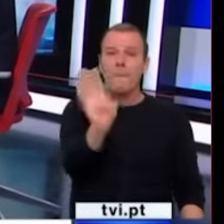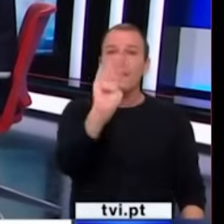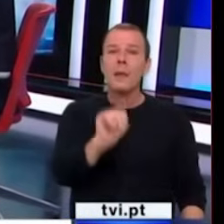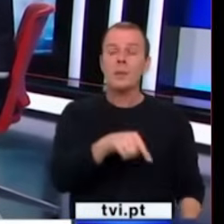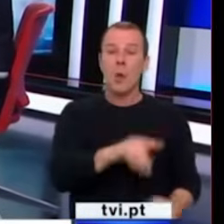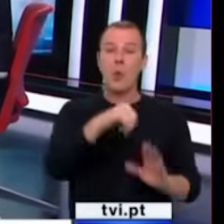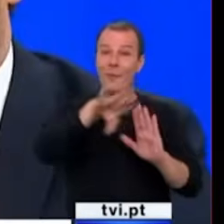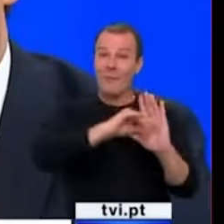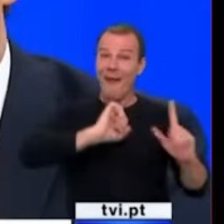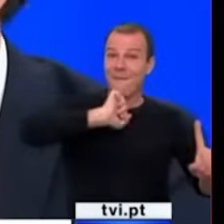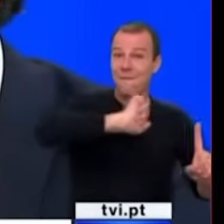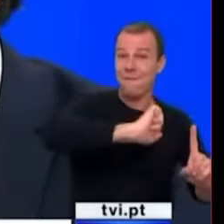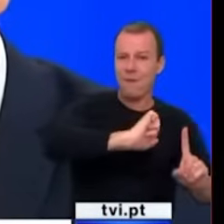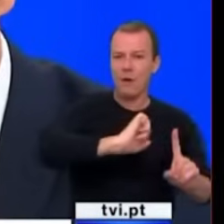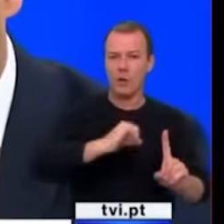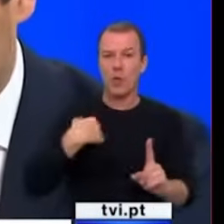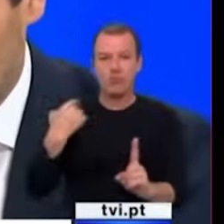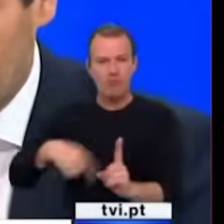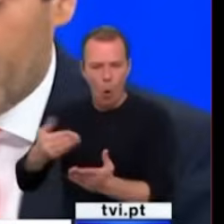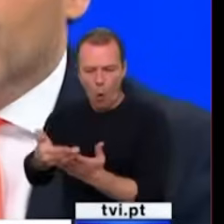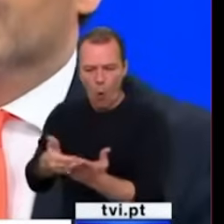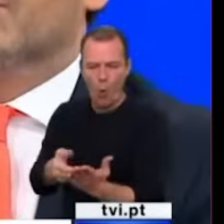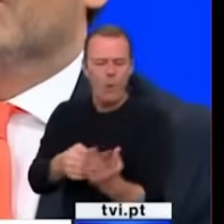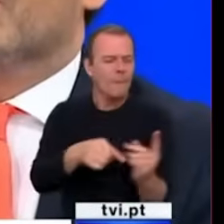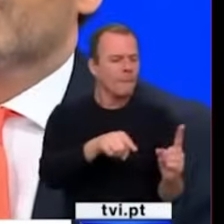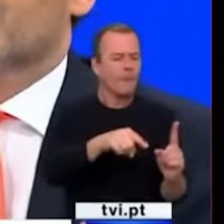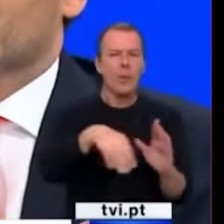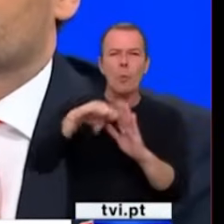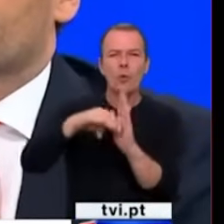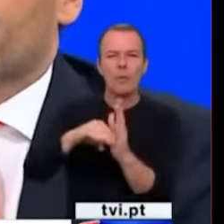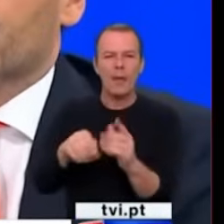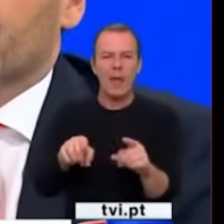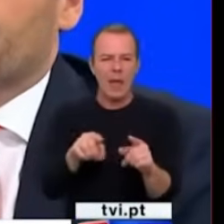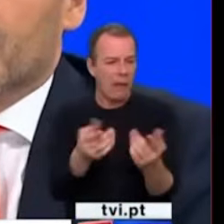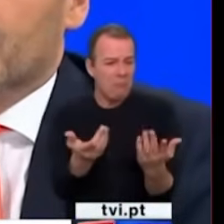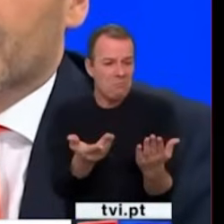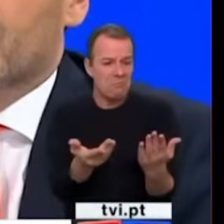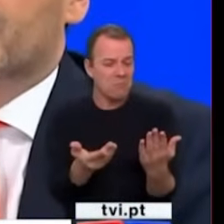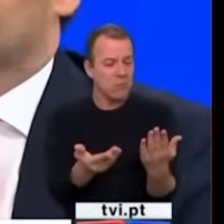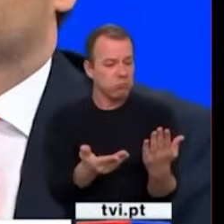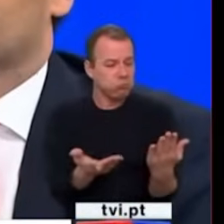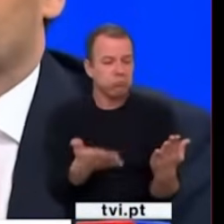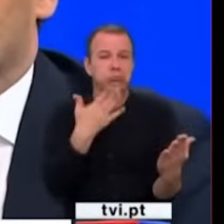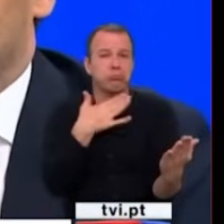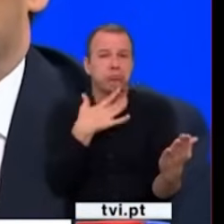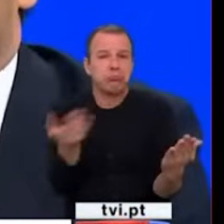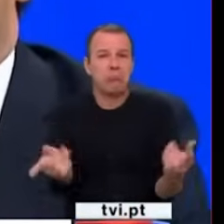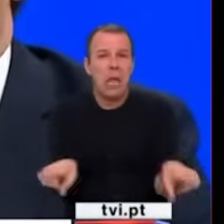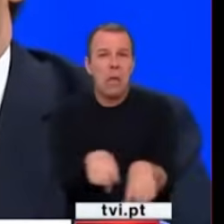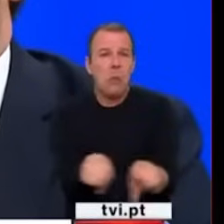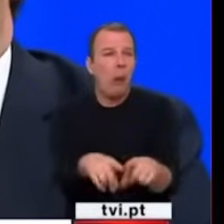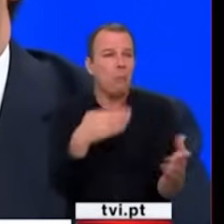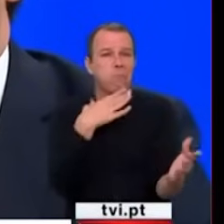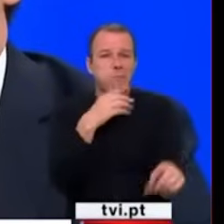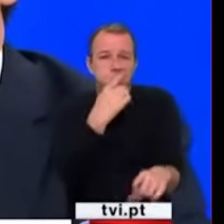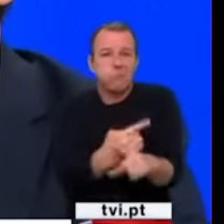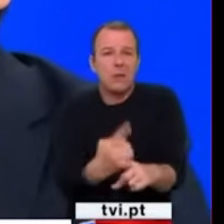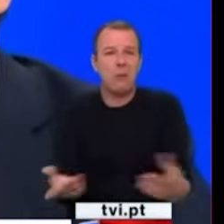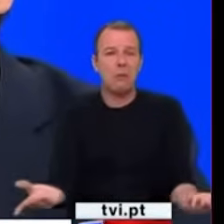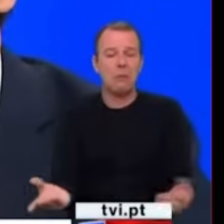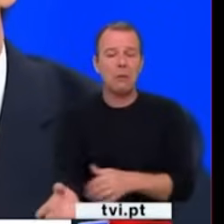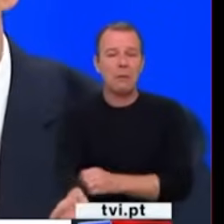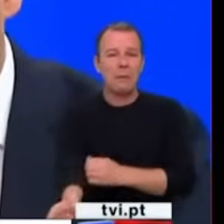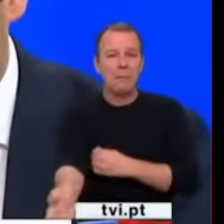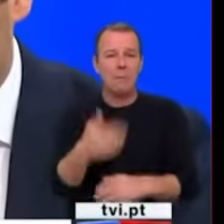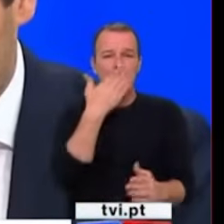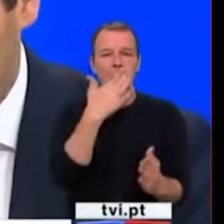programa do Pedro Nuno Santos que eu tenho aqui do partido socialista é um bocadinho como a Melhoral não faz bem nem faz mal deixa tudo igual porque é verdade o PS o PS